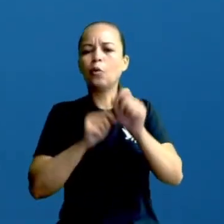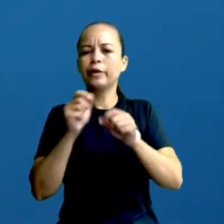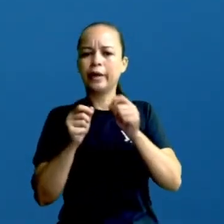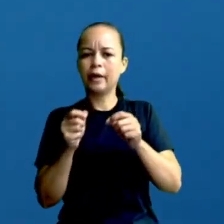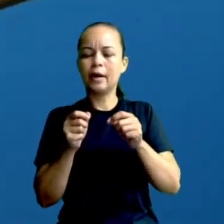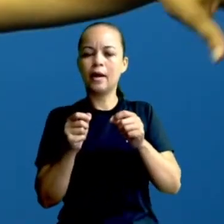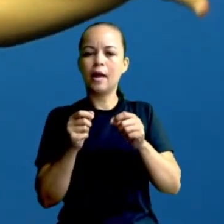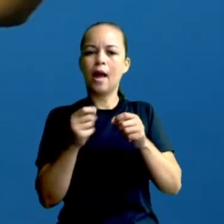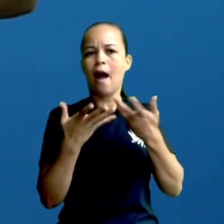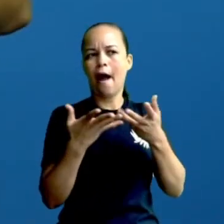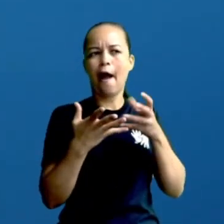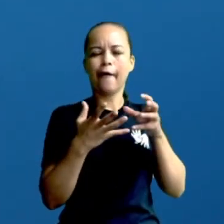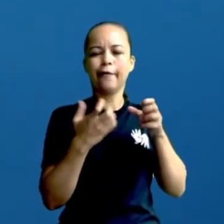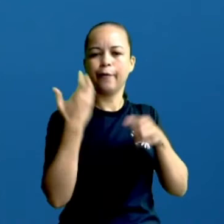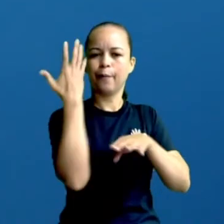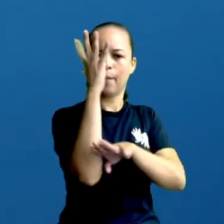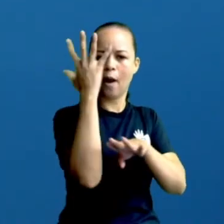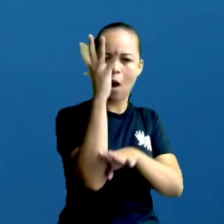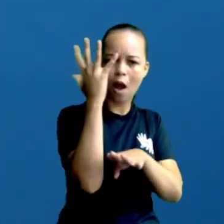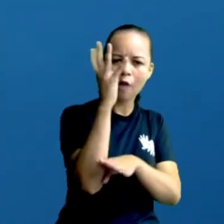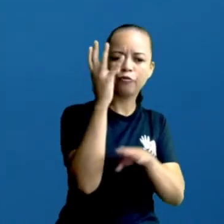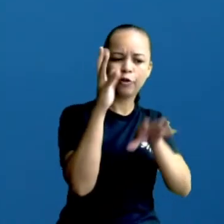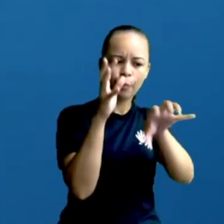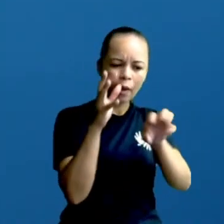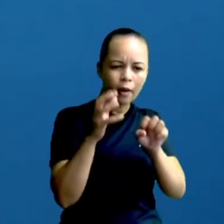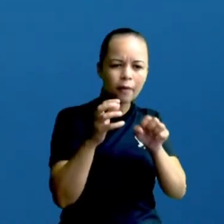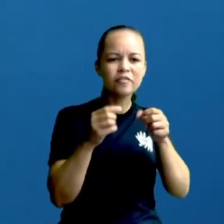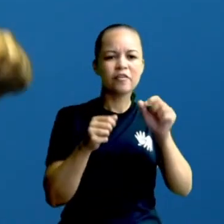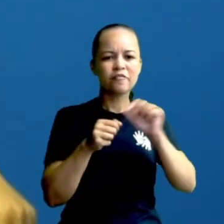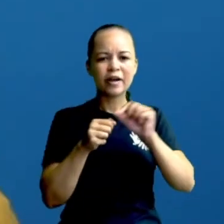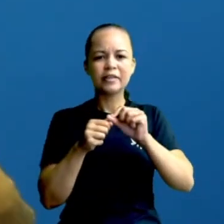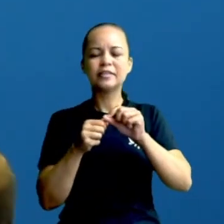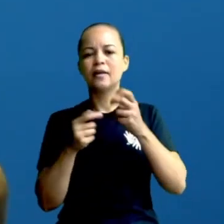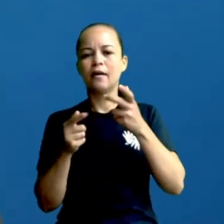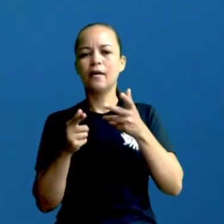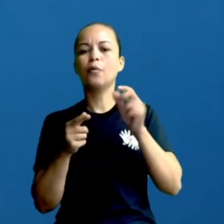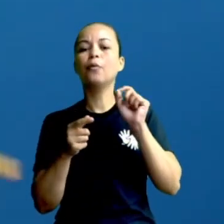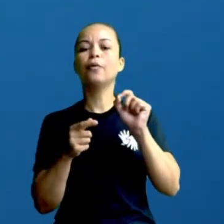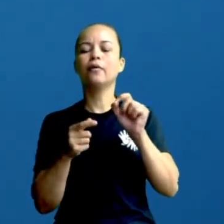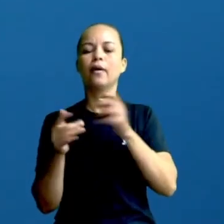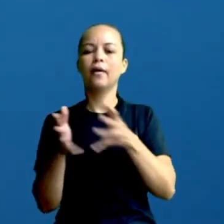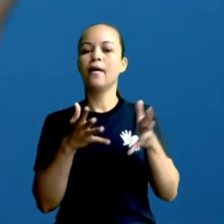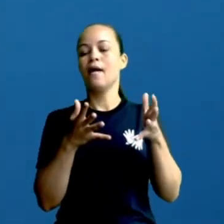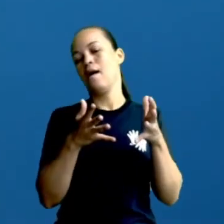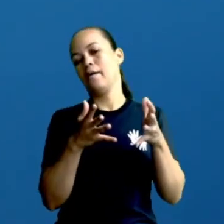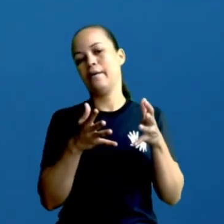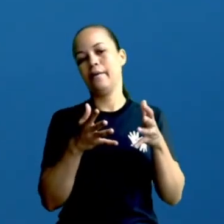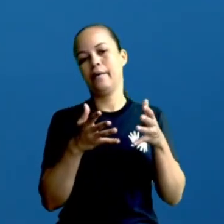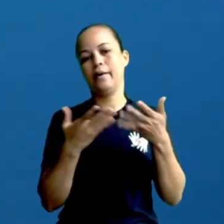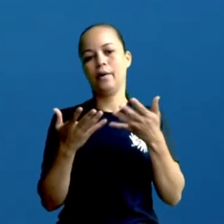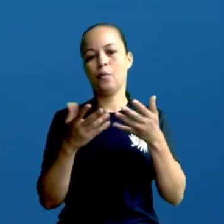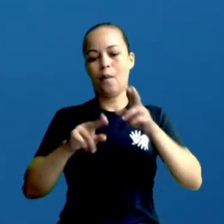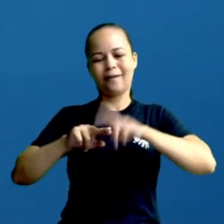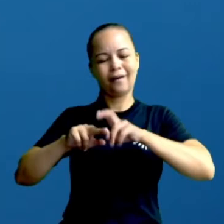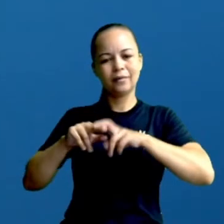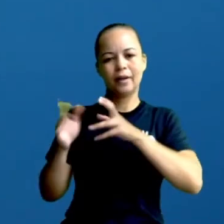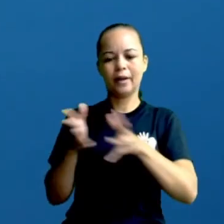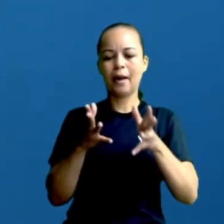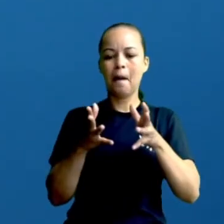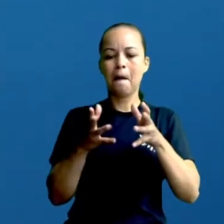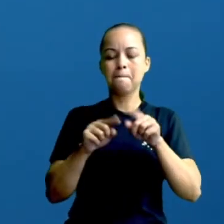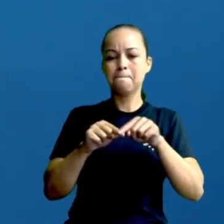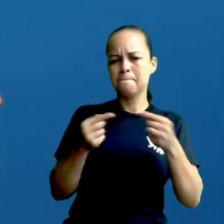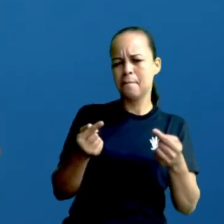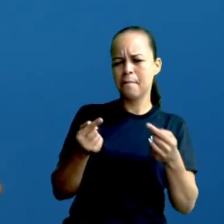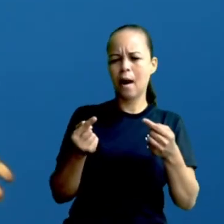mas eu vou lá e planto uma árvore no lugar, certo? Eu fiz aí uma plantação de alface, né?